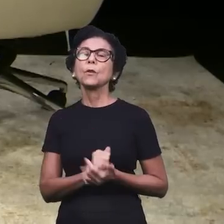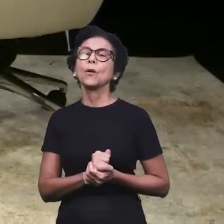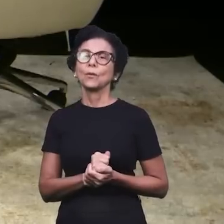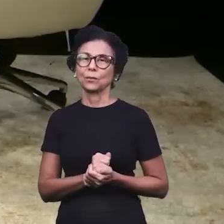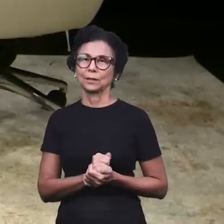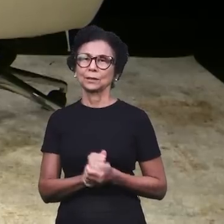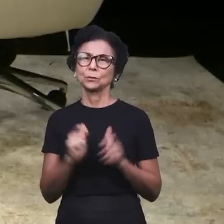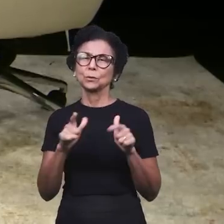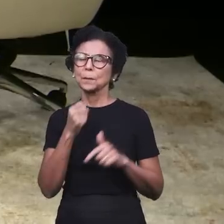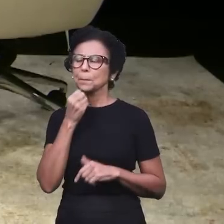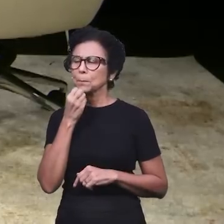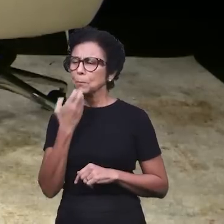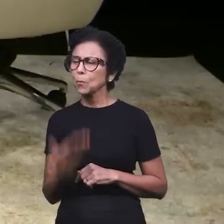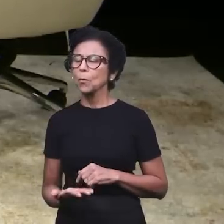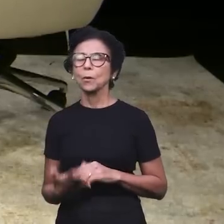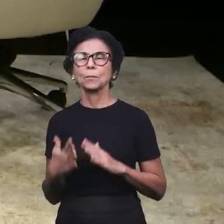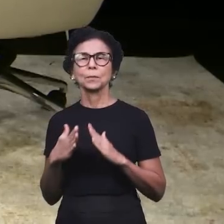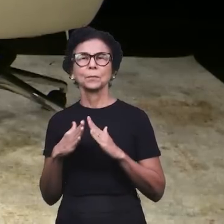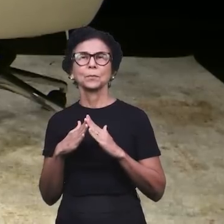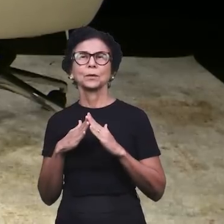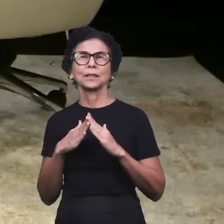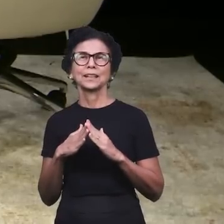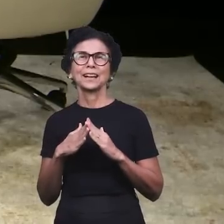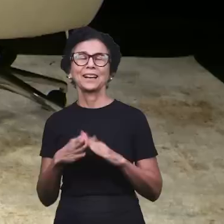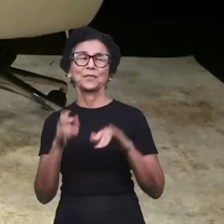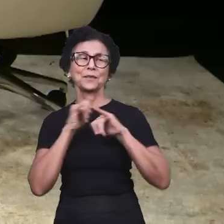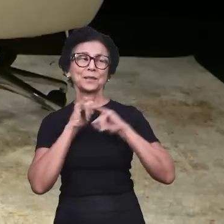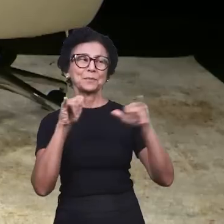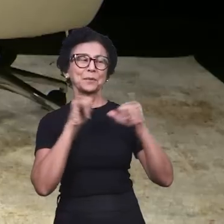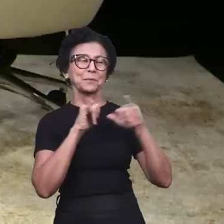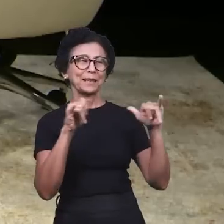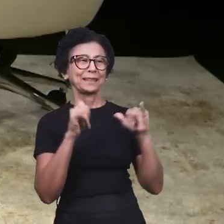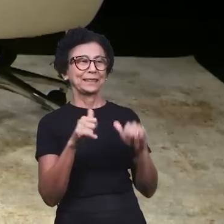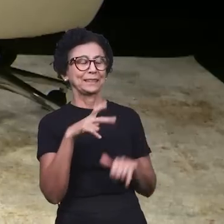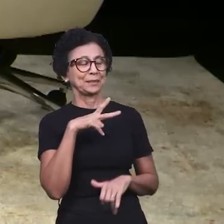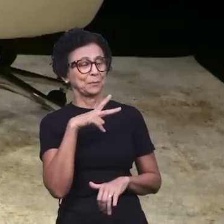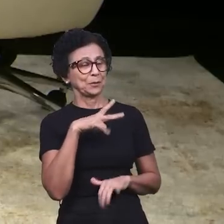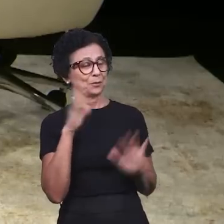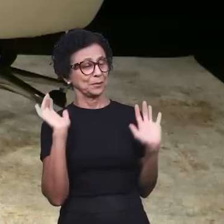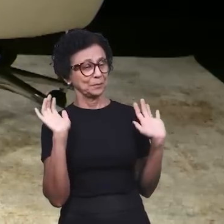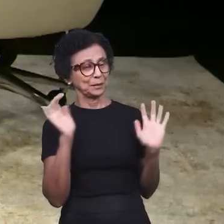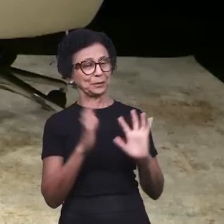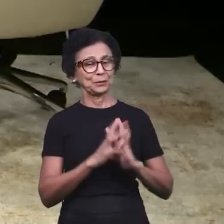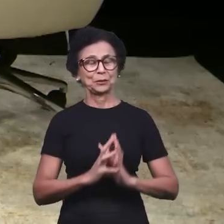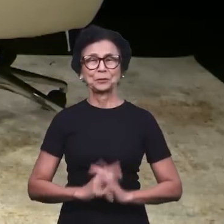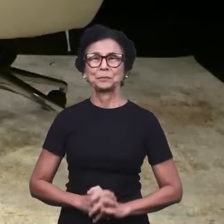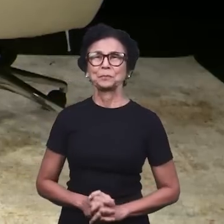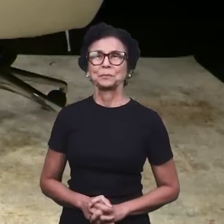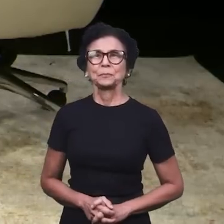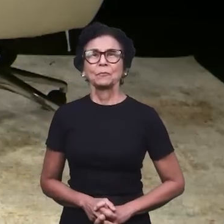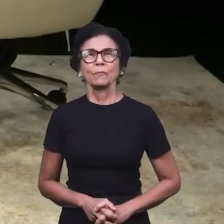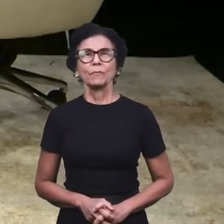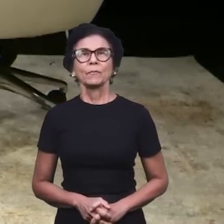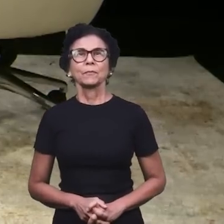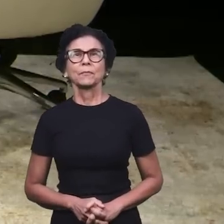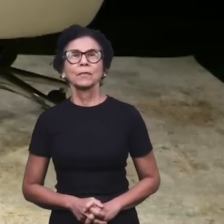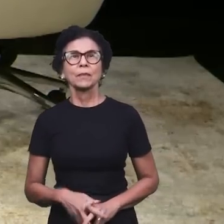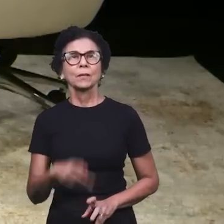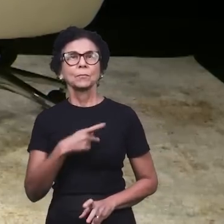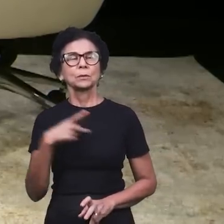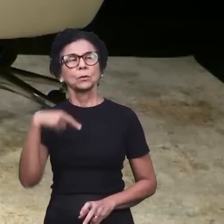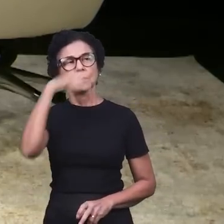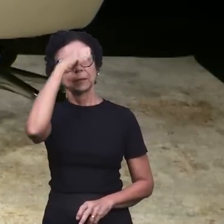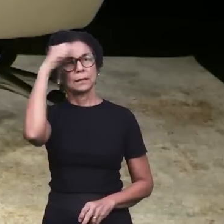inclusive faço a propaganda aqui, pessoalmente, eu moro na Flórida. Vamos lá, pastor Amadeu. Essa mensagem de